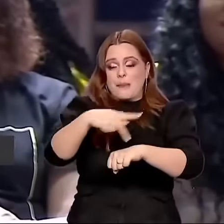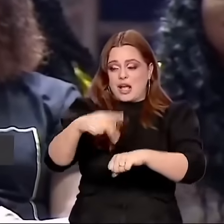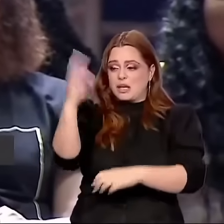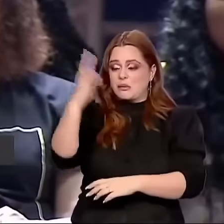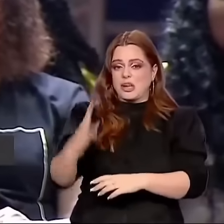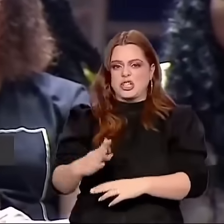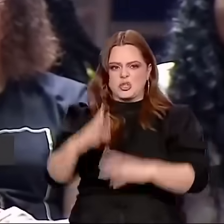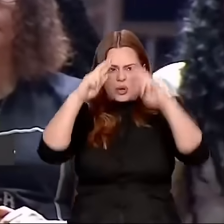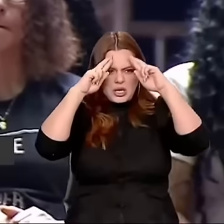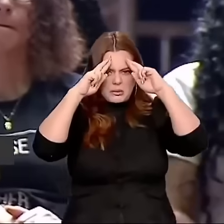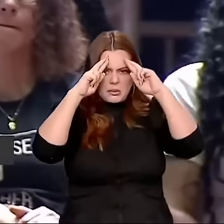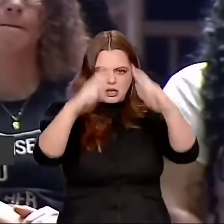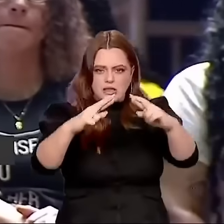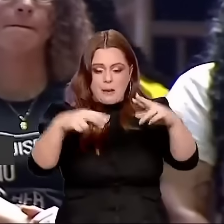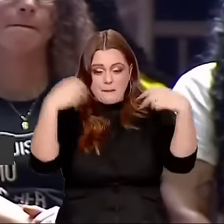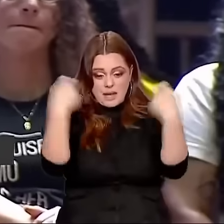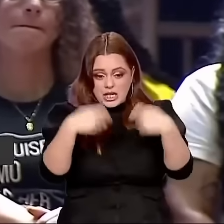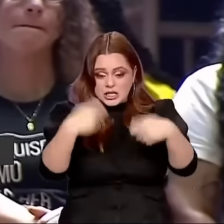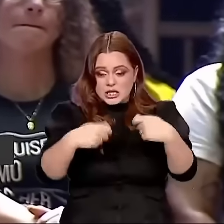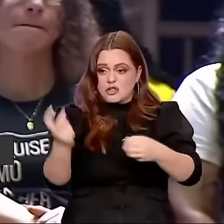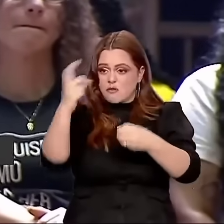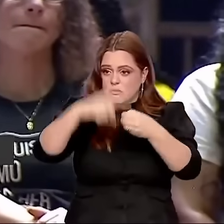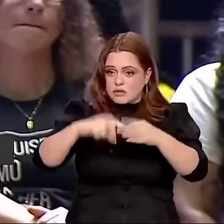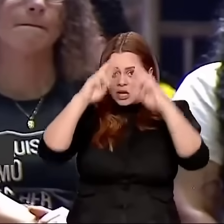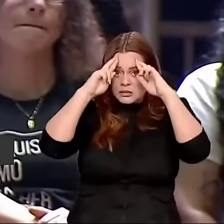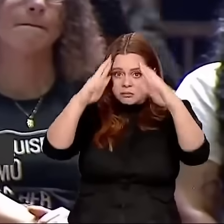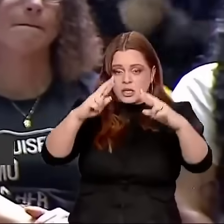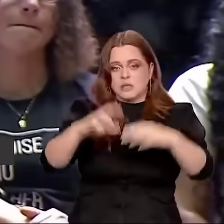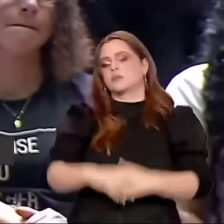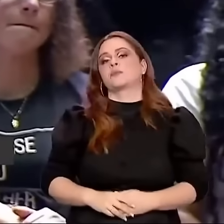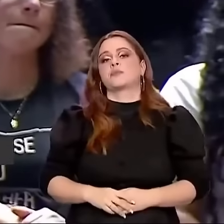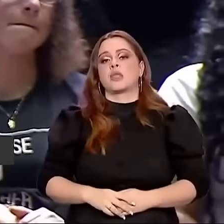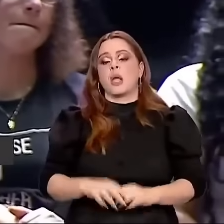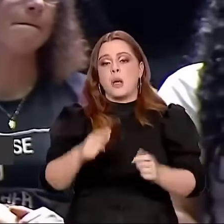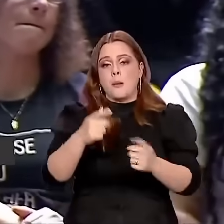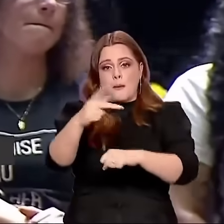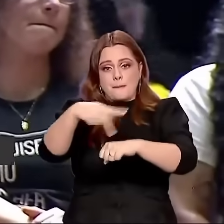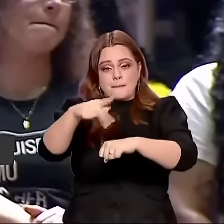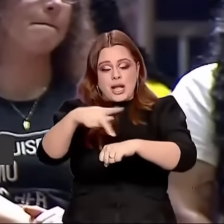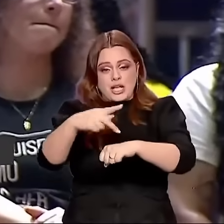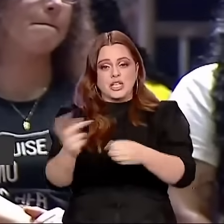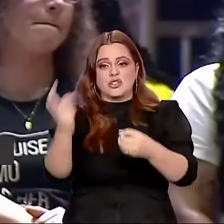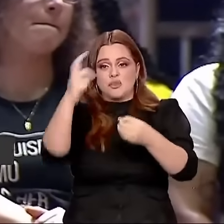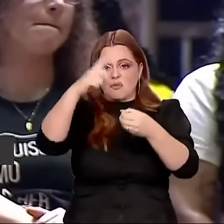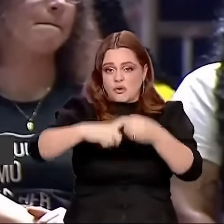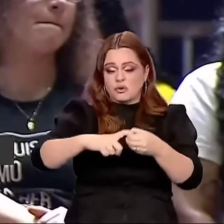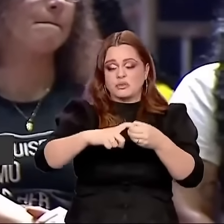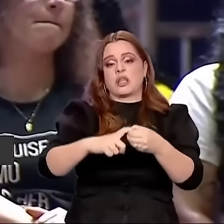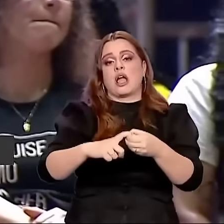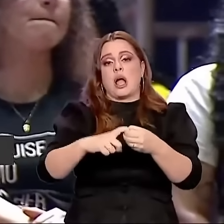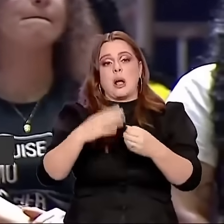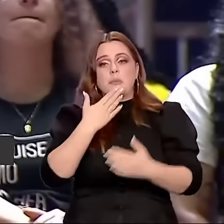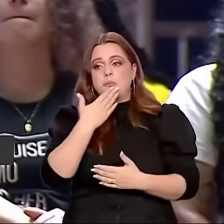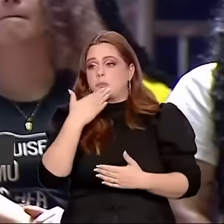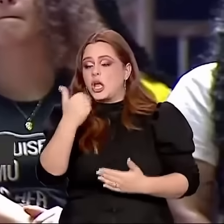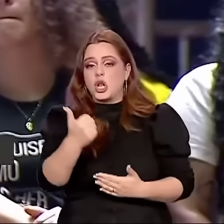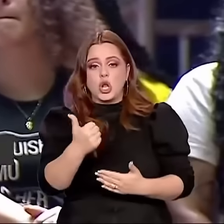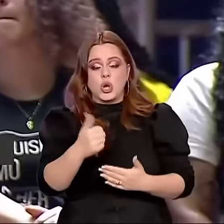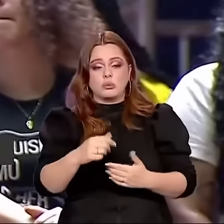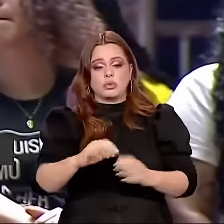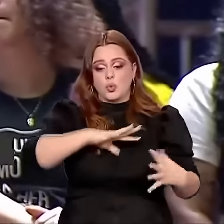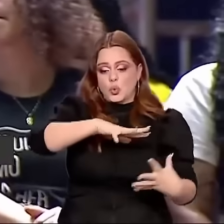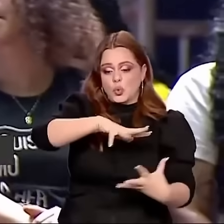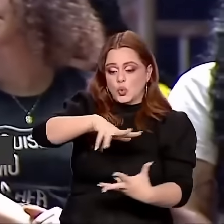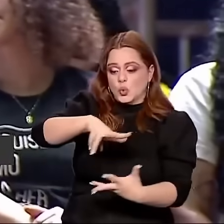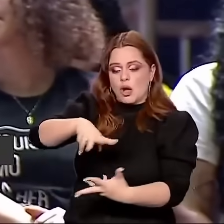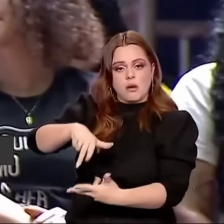nós quisermos que ele seja respeitado. Este país será grande. Este país será protagonista internacional.